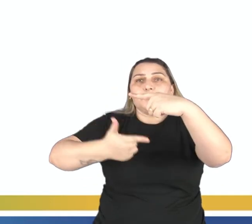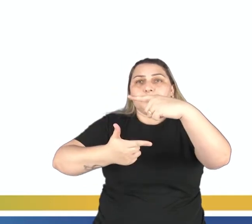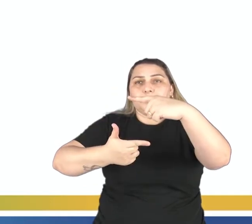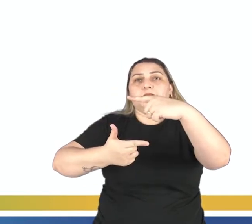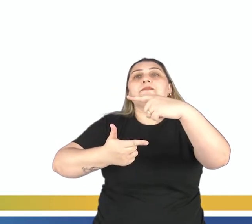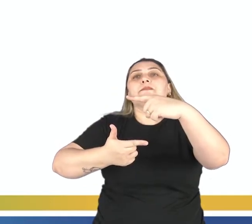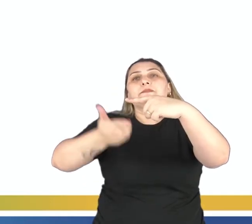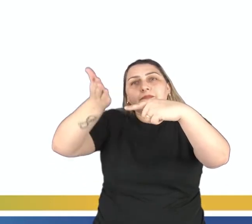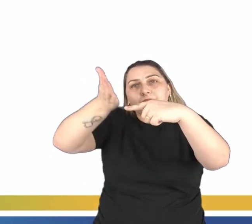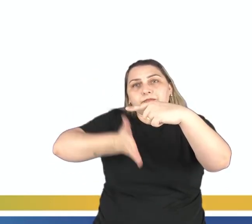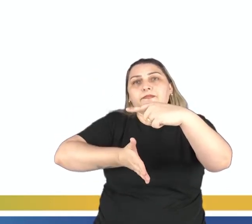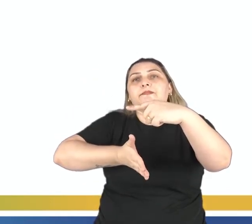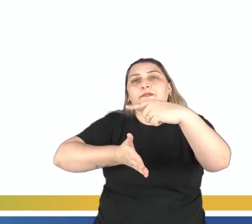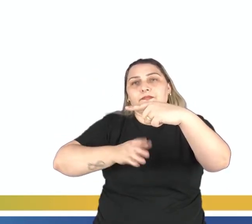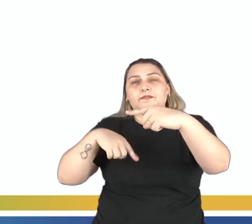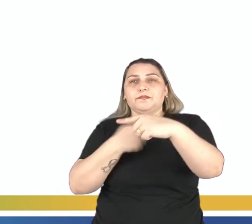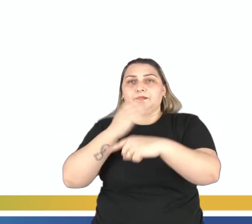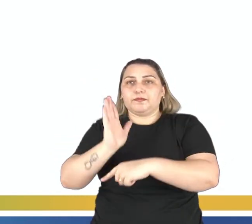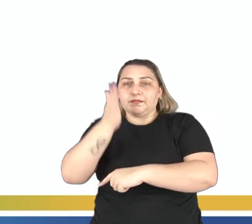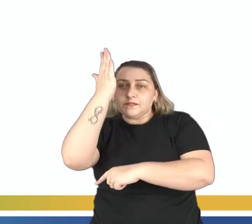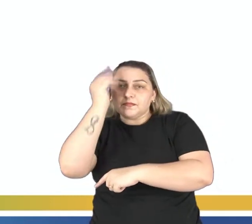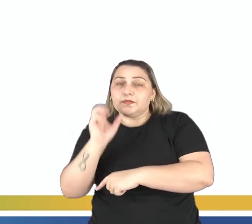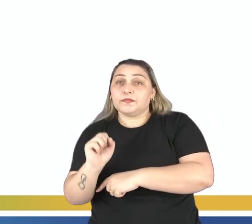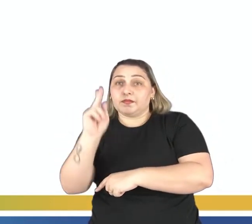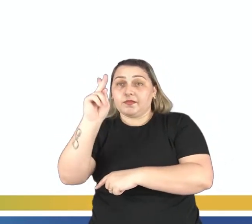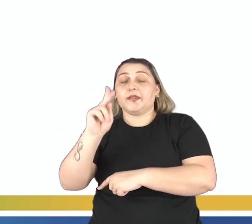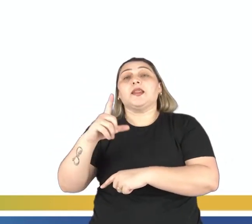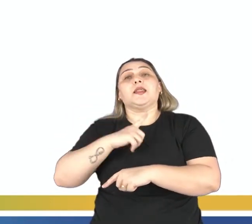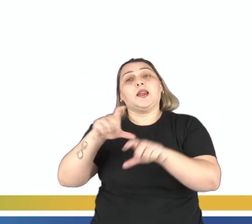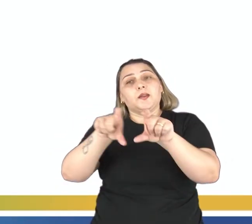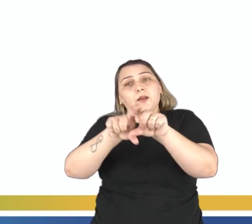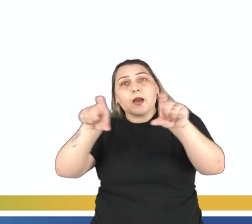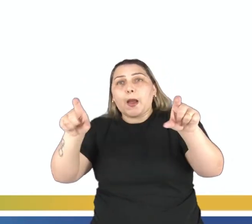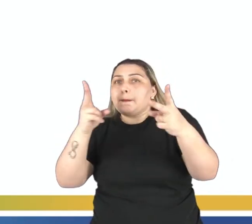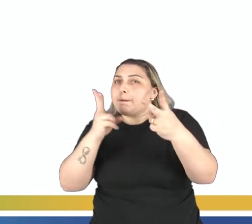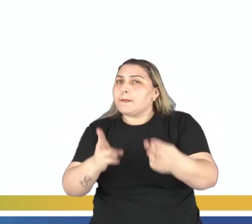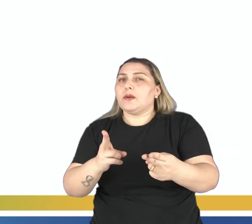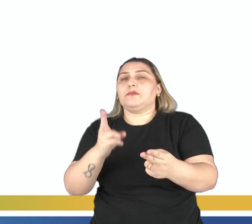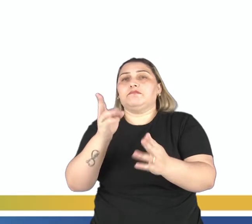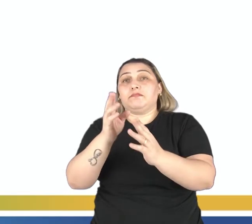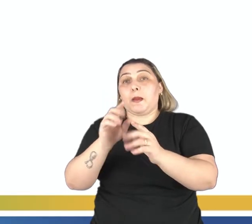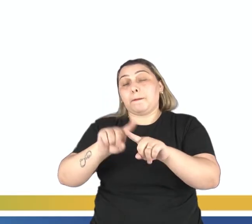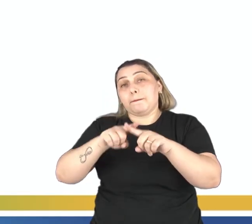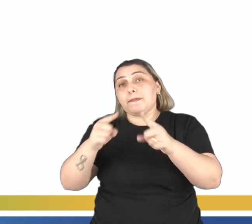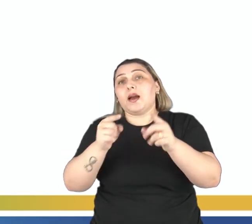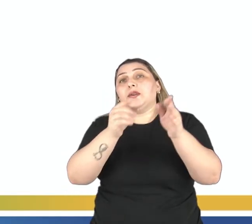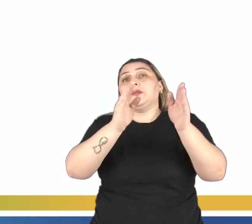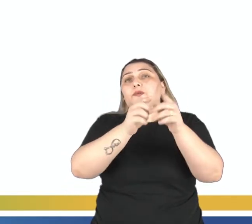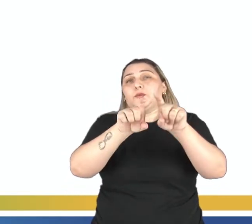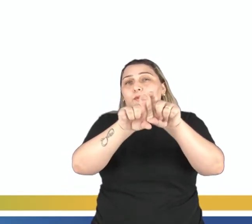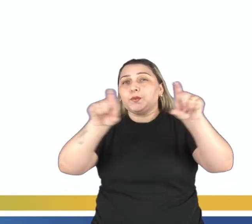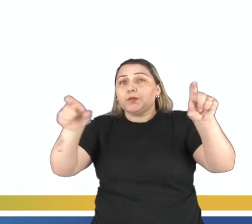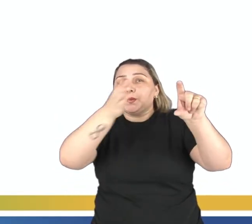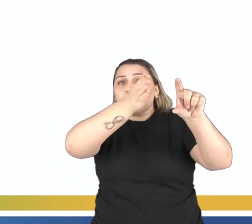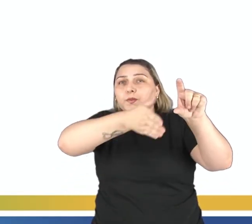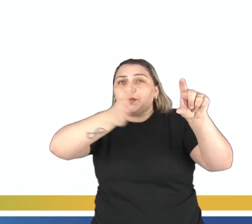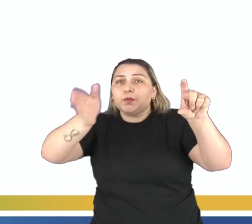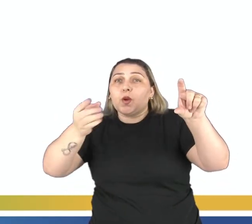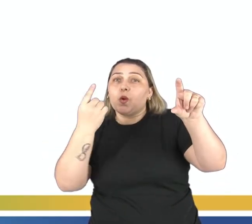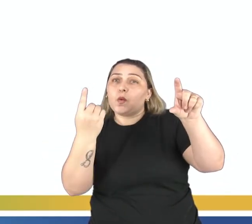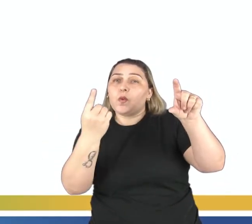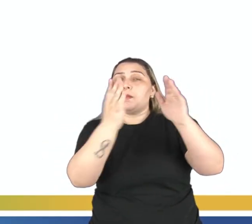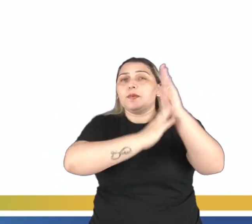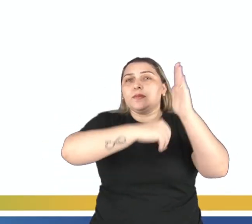significa metade, nós já sabemos, ok? Então, nós temos a mesma figura, só que agora dividida em três partes, sendo que uma